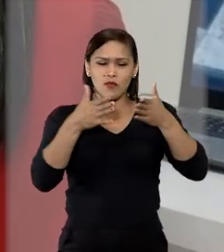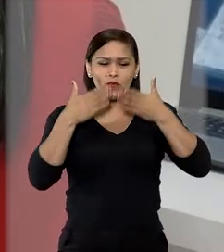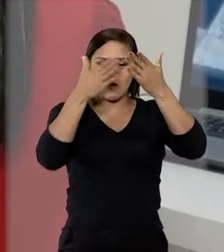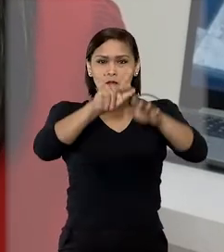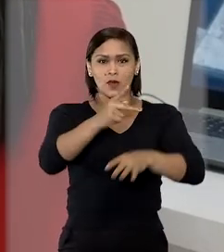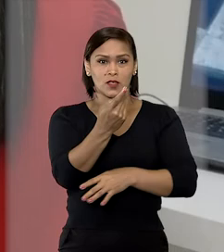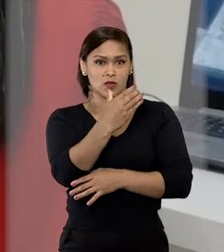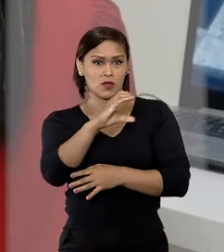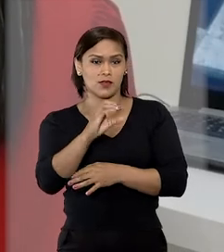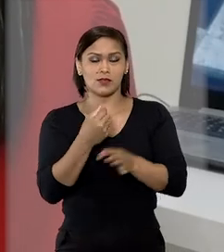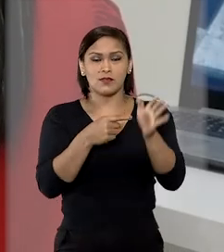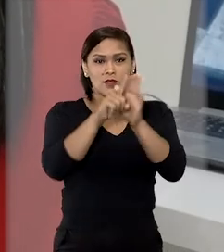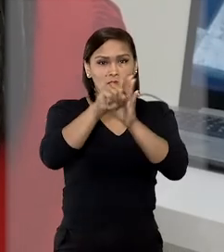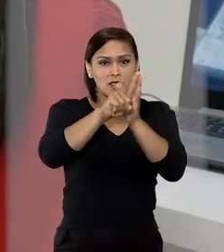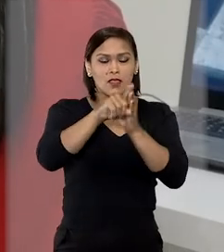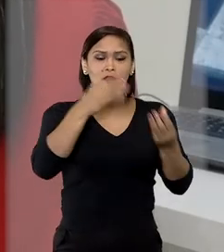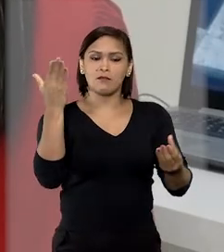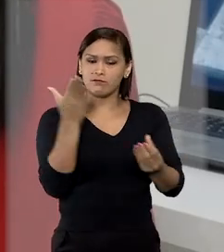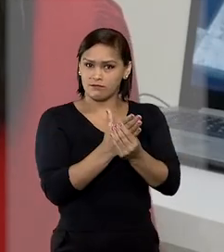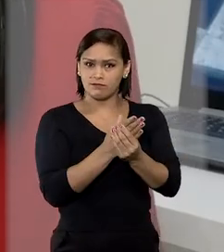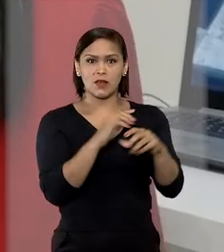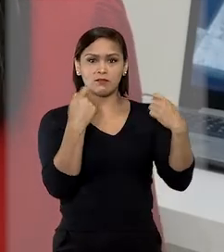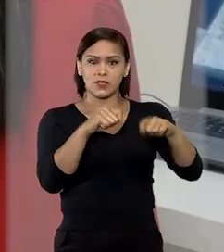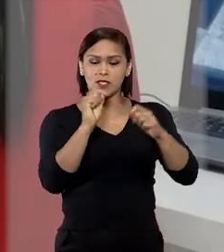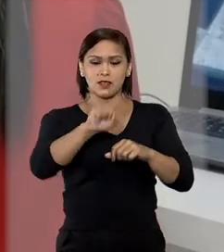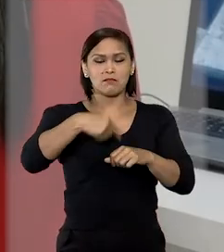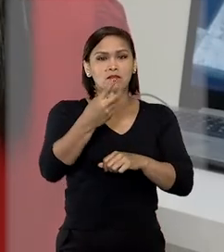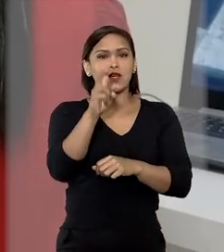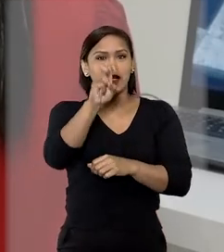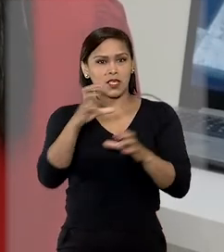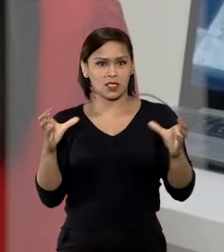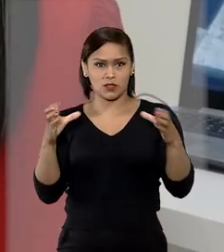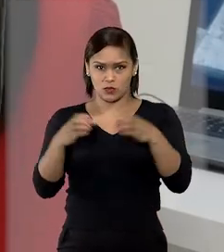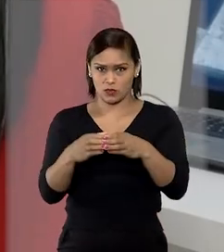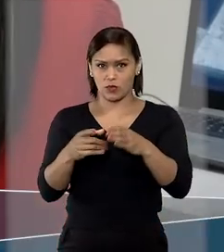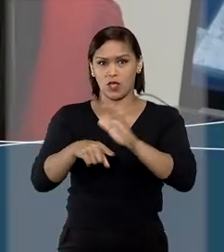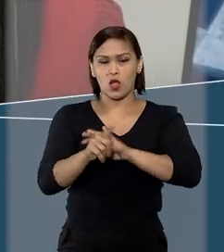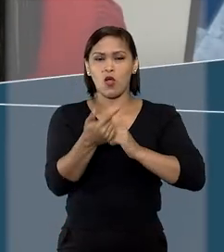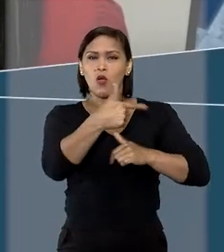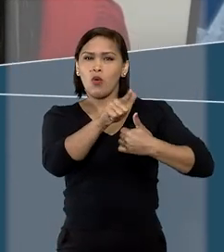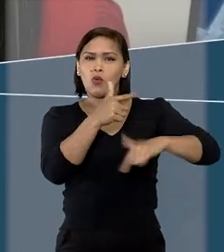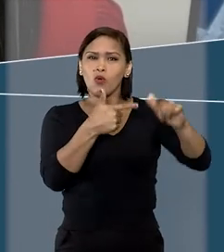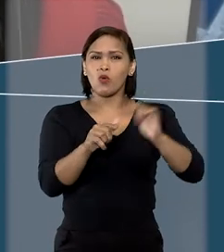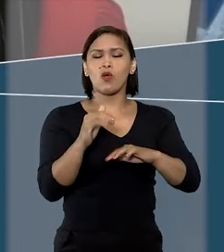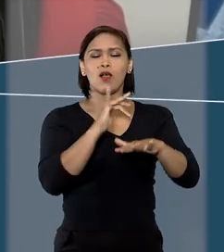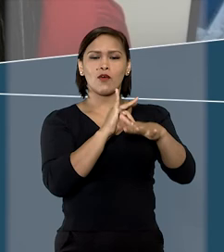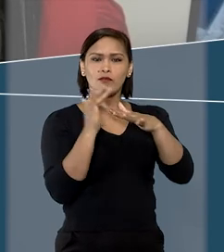habeas corpus, a análise do caso deve ficar para a quinta turma. Você